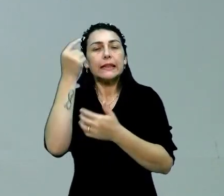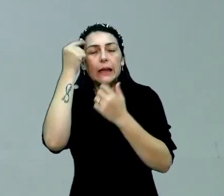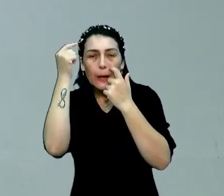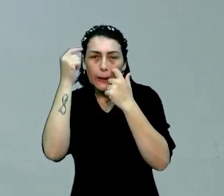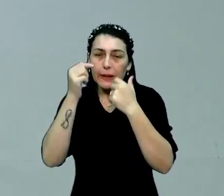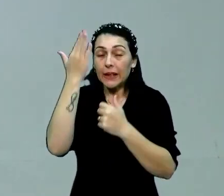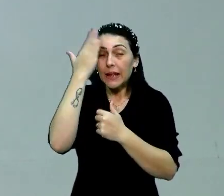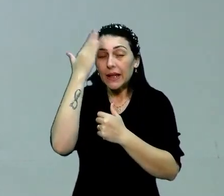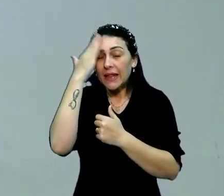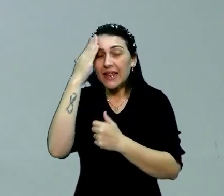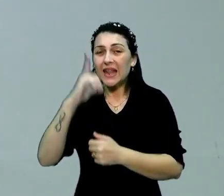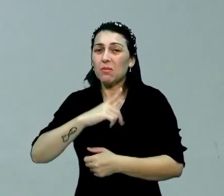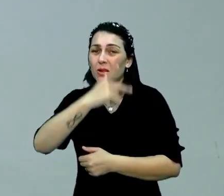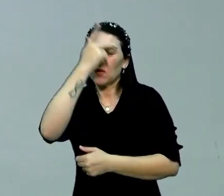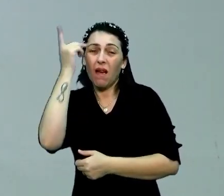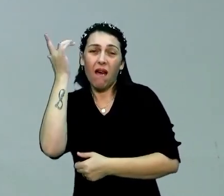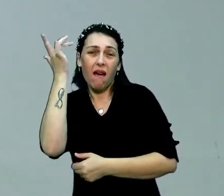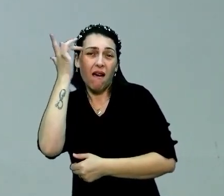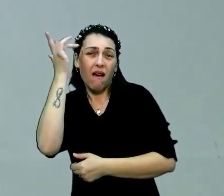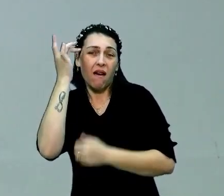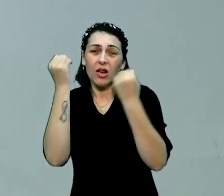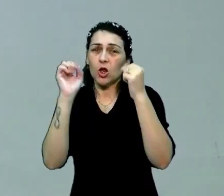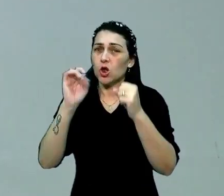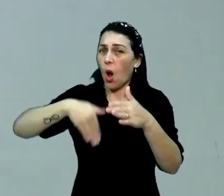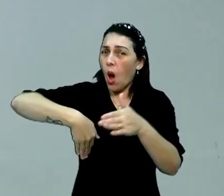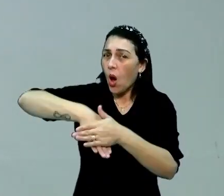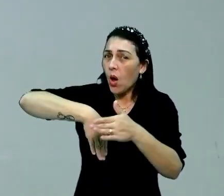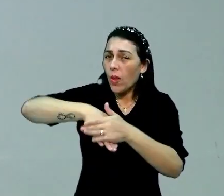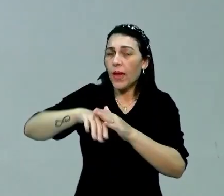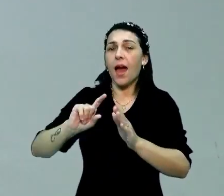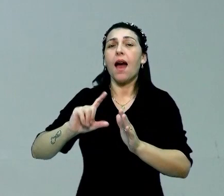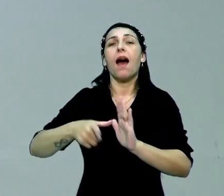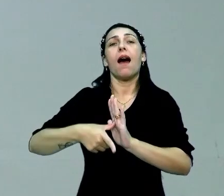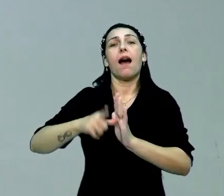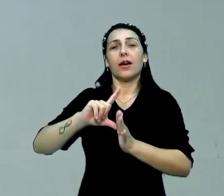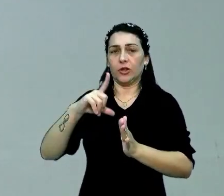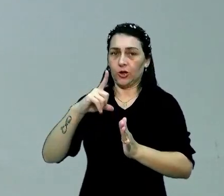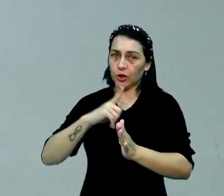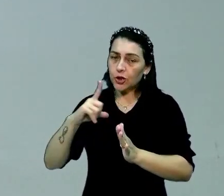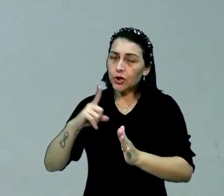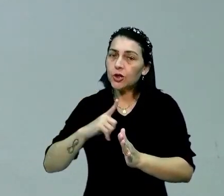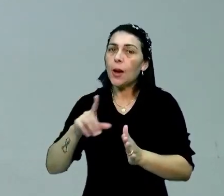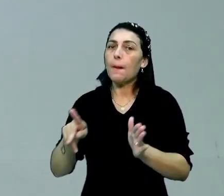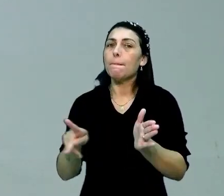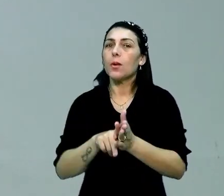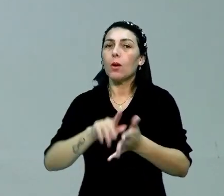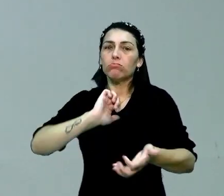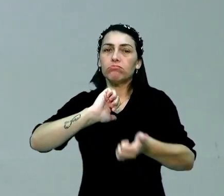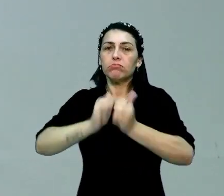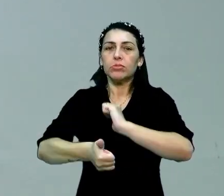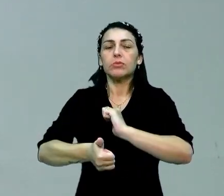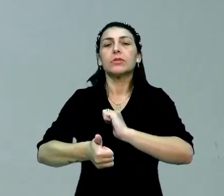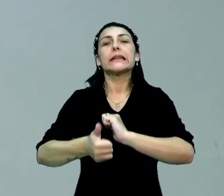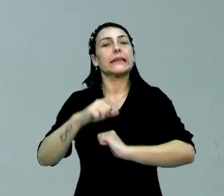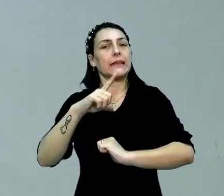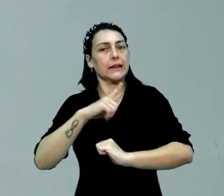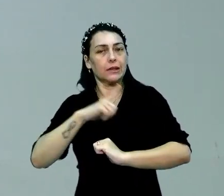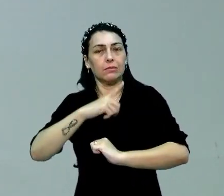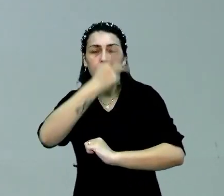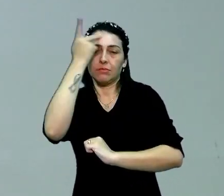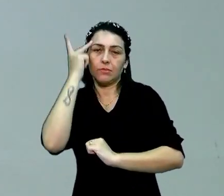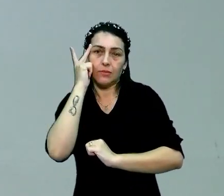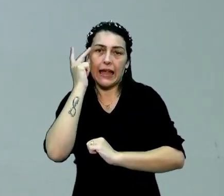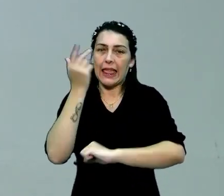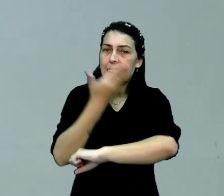que, tem gente que acha que a educação física é só jogar bola, mas é porque antes tinha um caráter um pouco mais esportivista. Não, tem gente que acha que